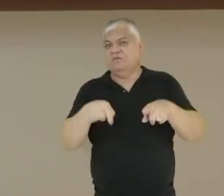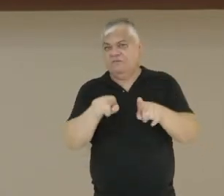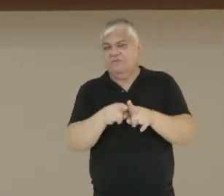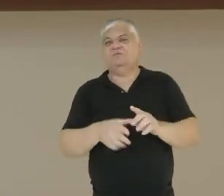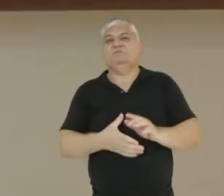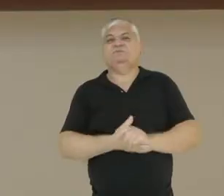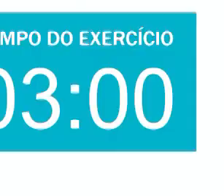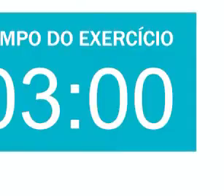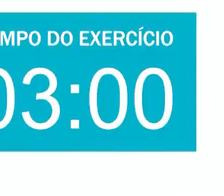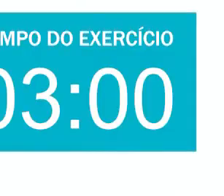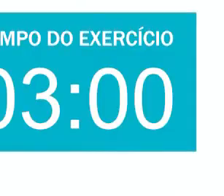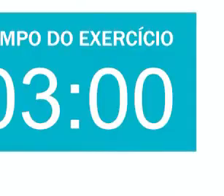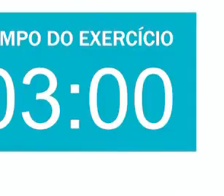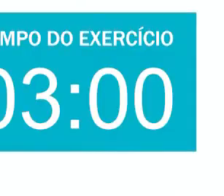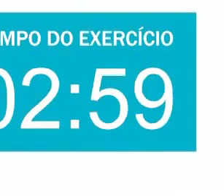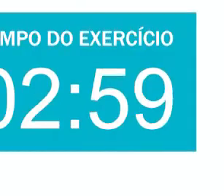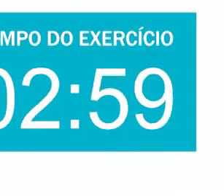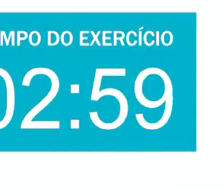volto.